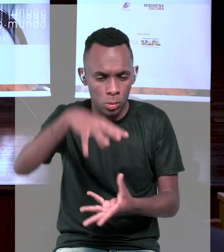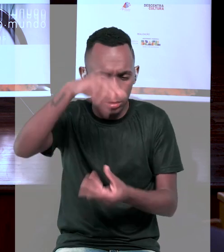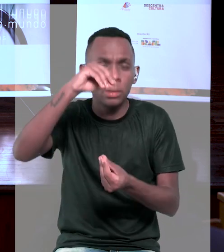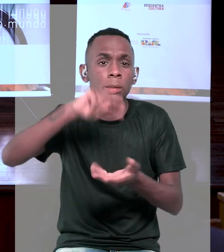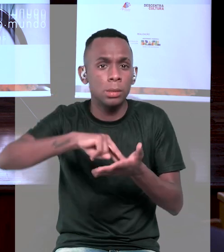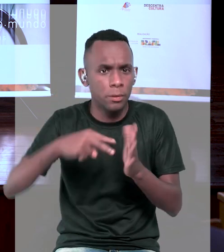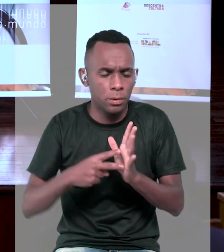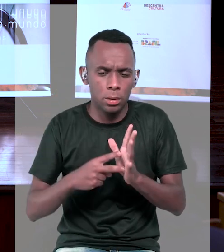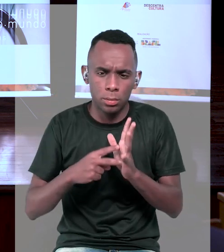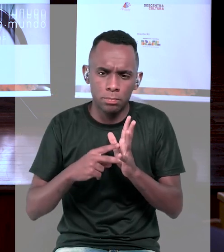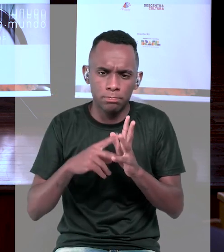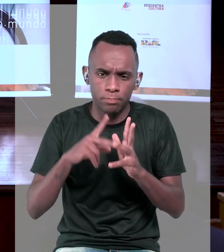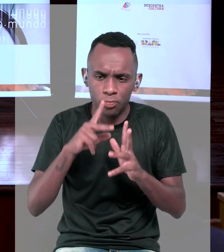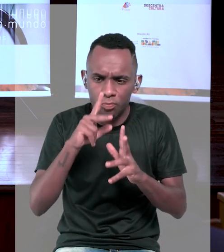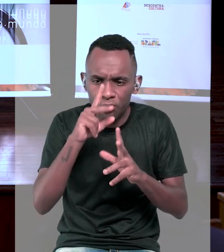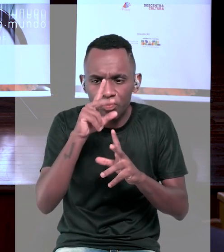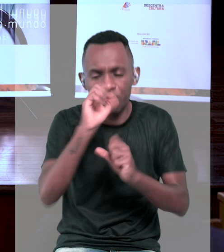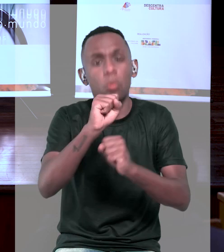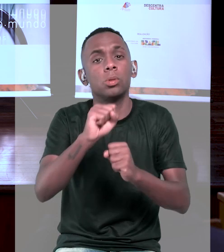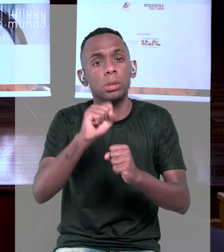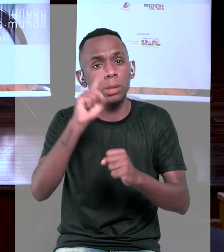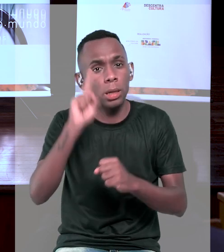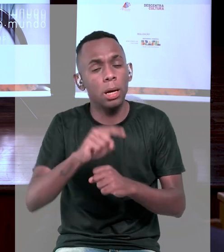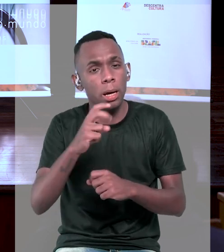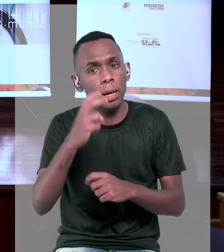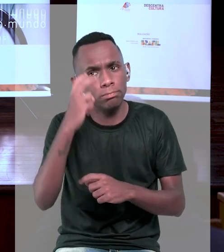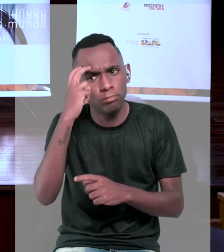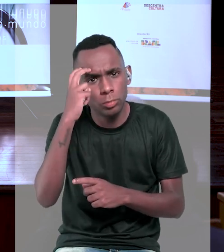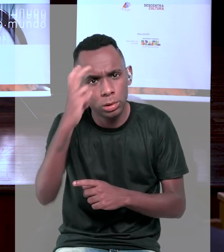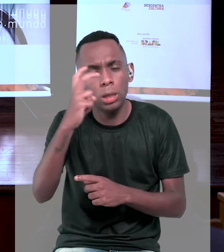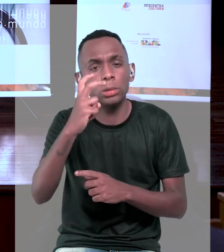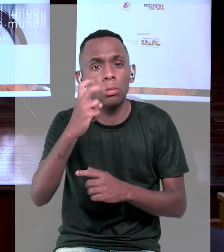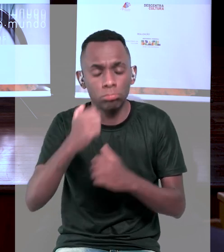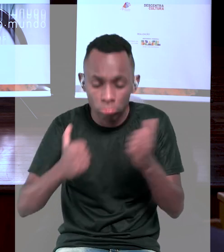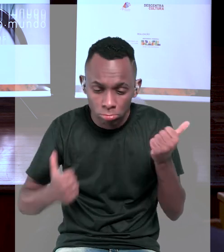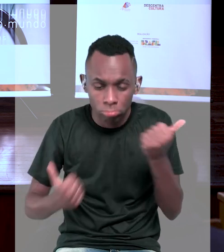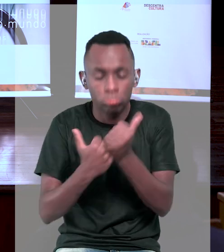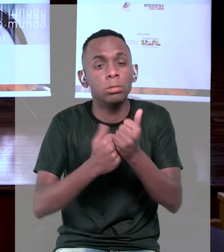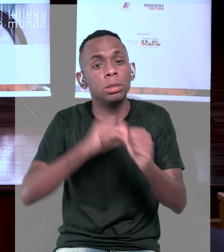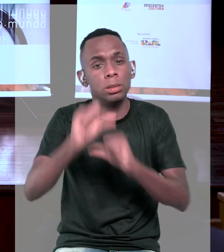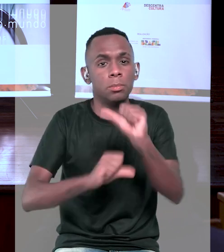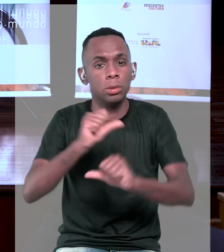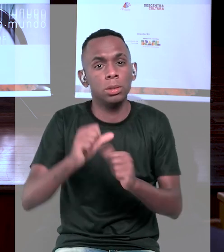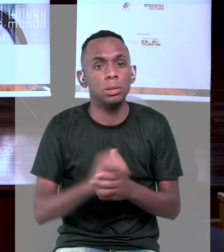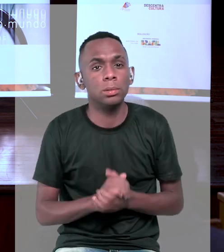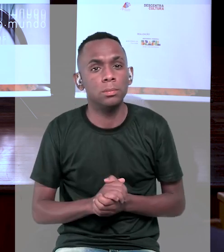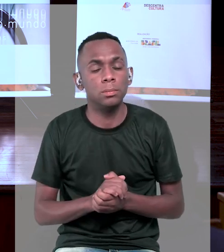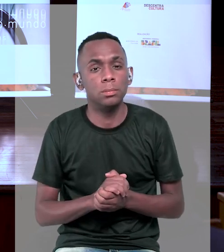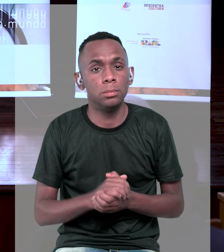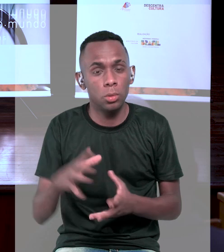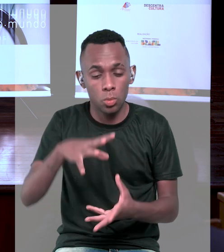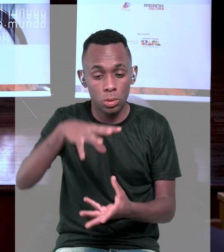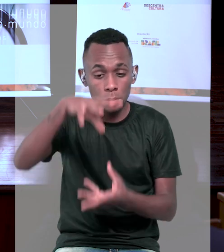de transformação, é inteligência engajada na transformação. O